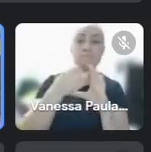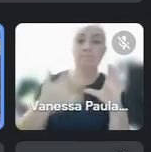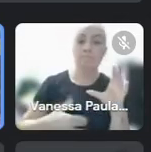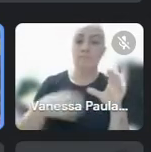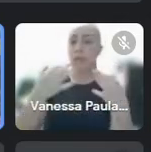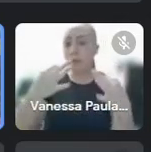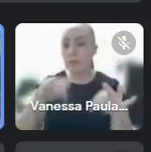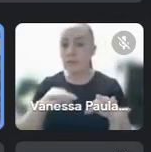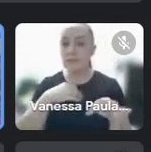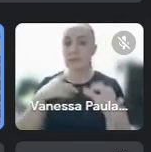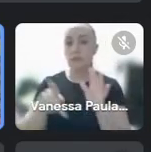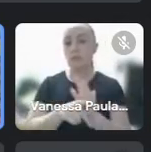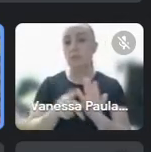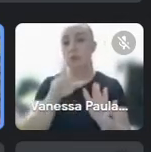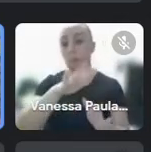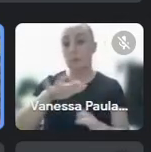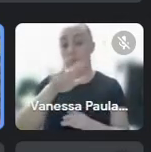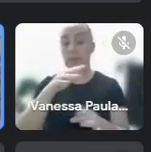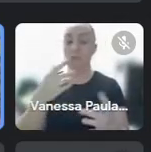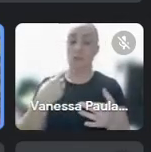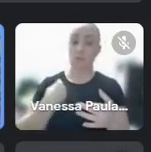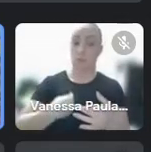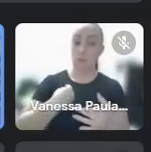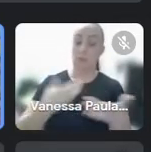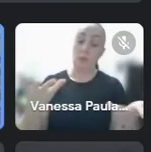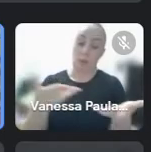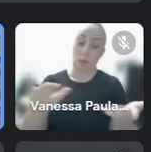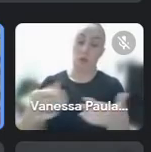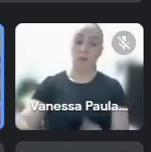resistente diante de uma situação que eu estou passando agora.